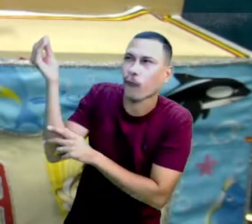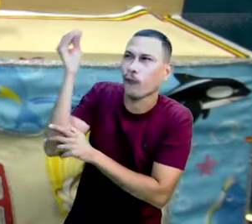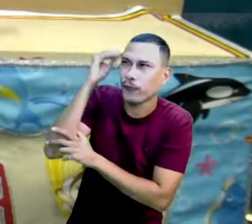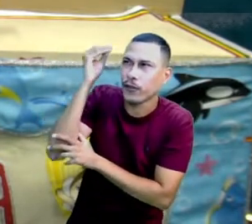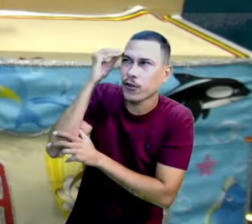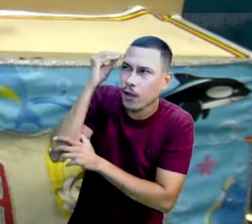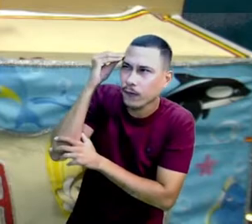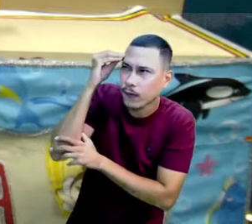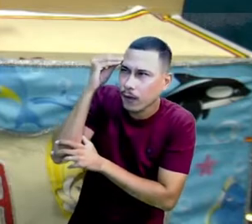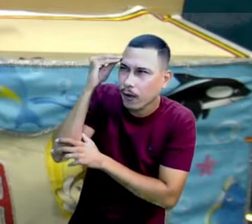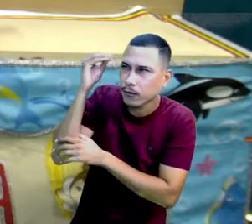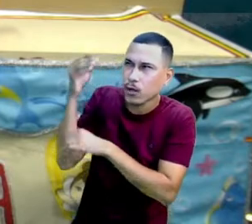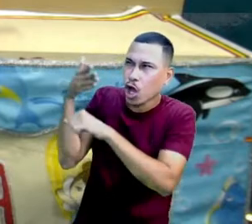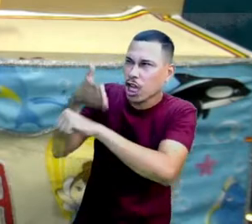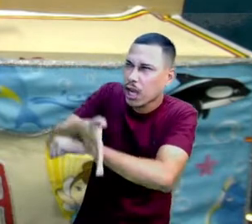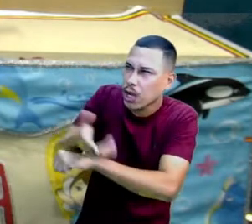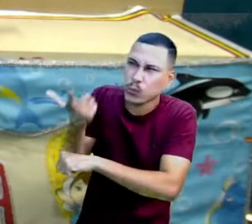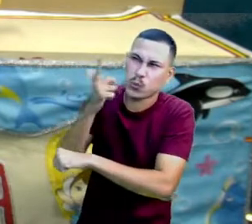Esperando lá, de olho, ó.